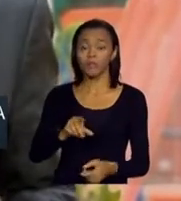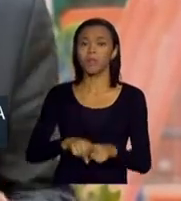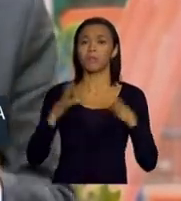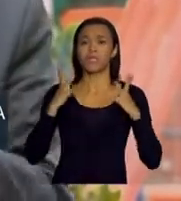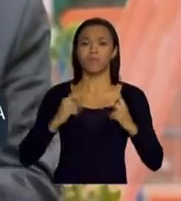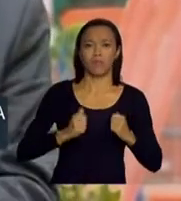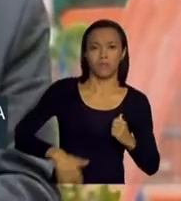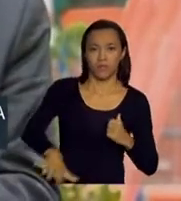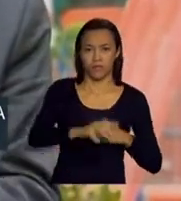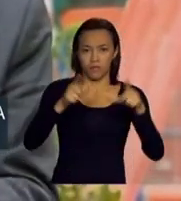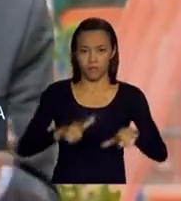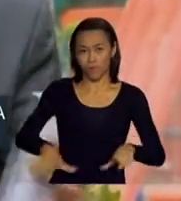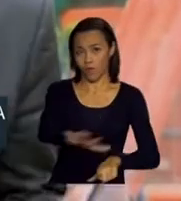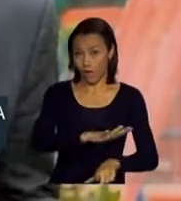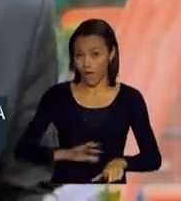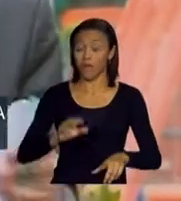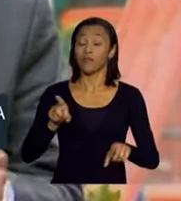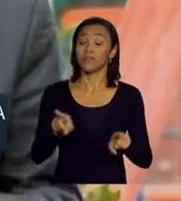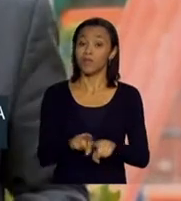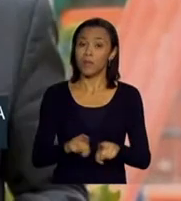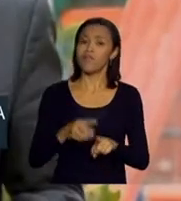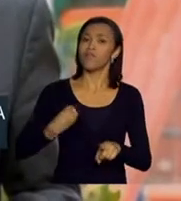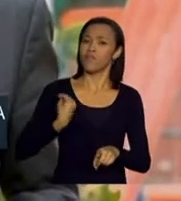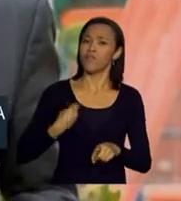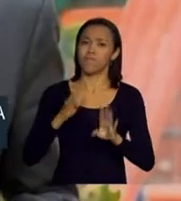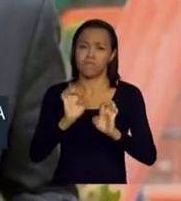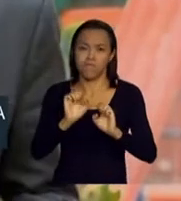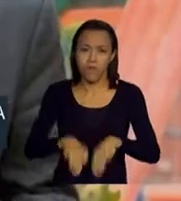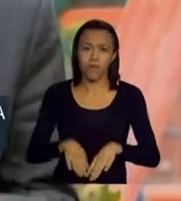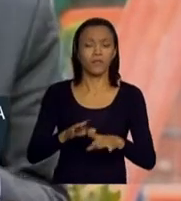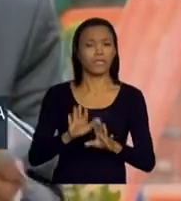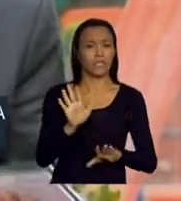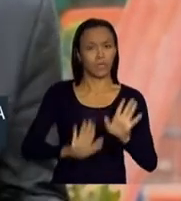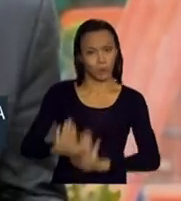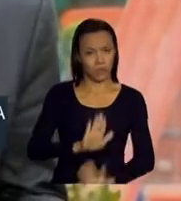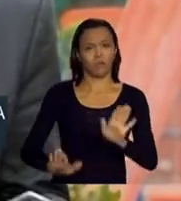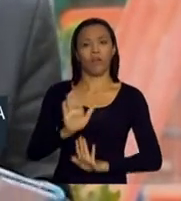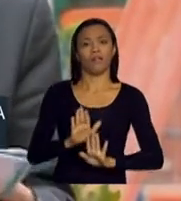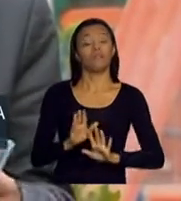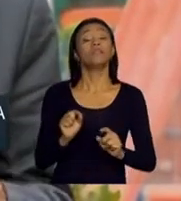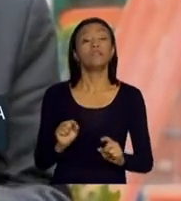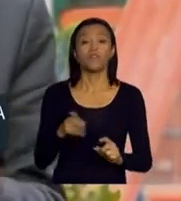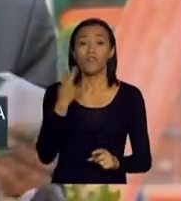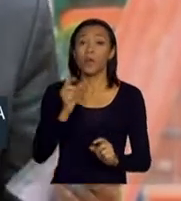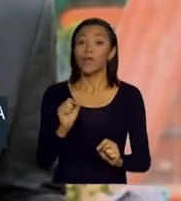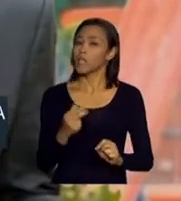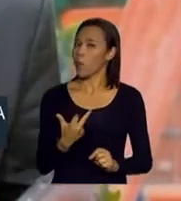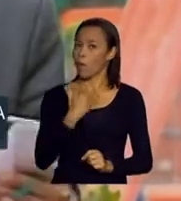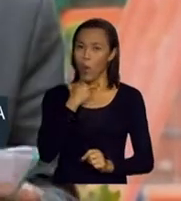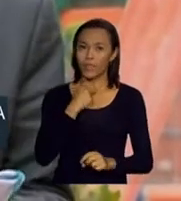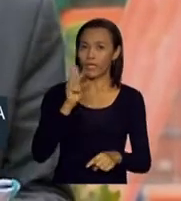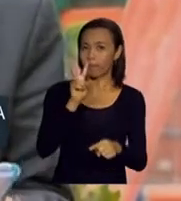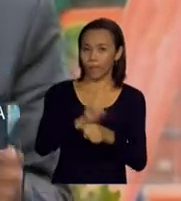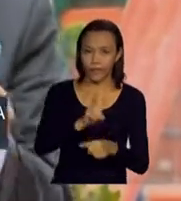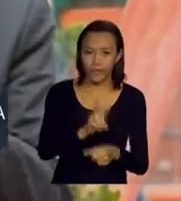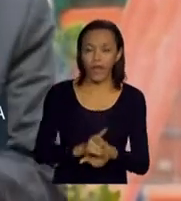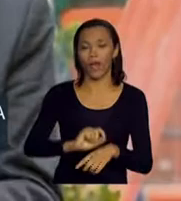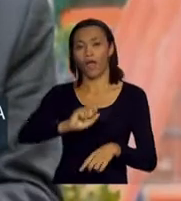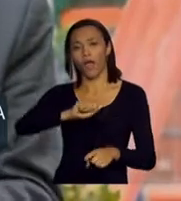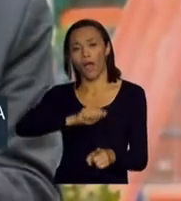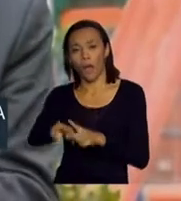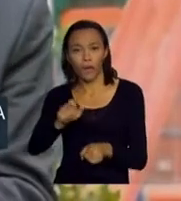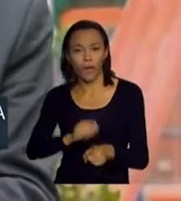existam também precisam viver e manter o imóvel conservado isso quer dizer que não podem emprestar alugar